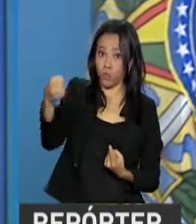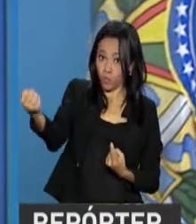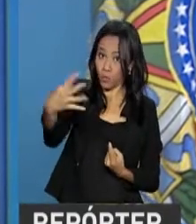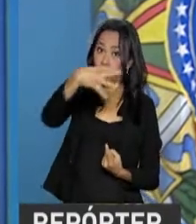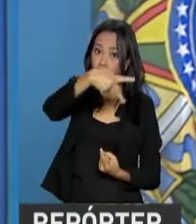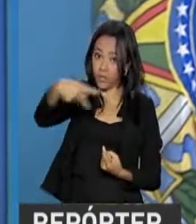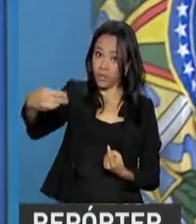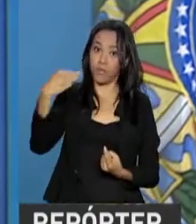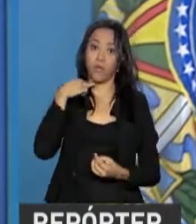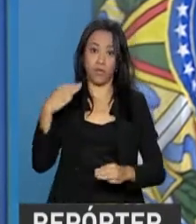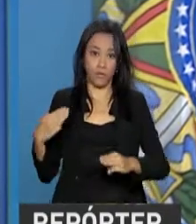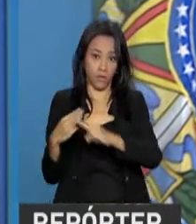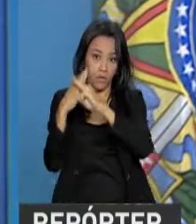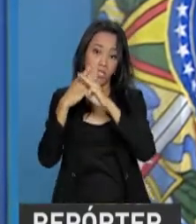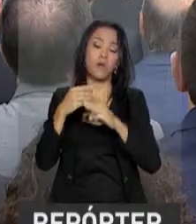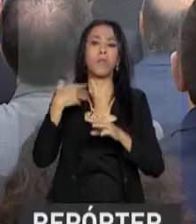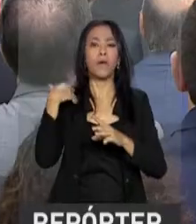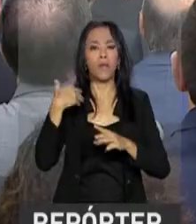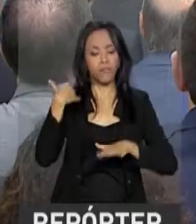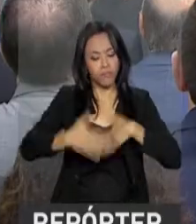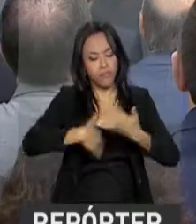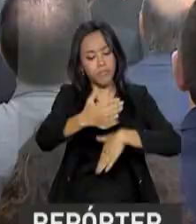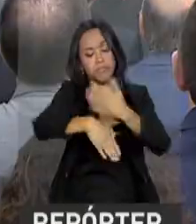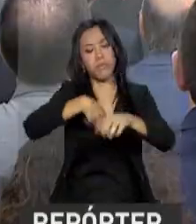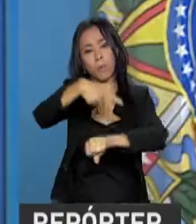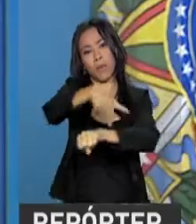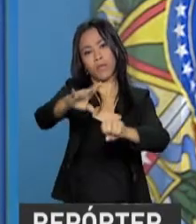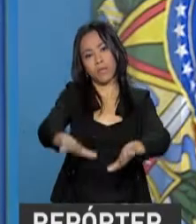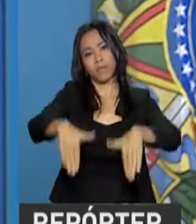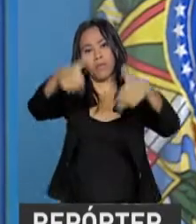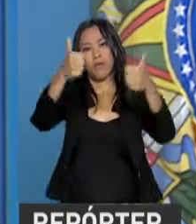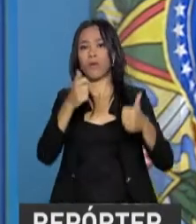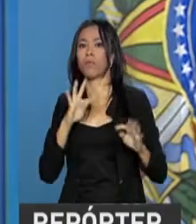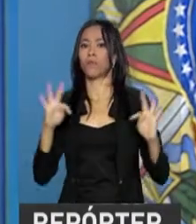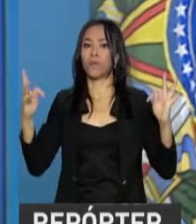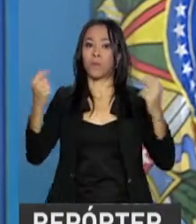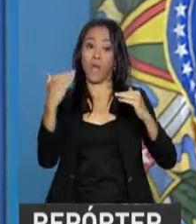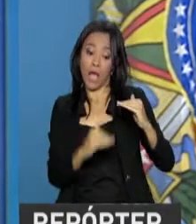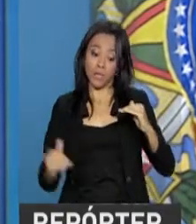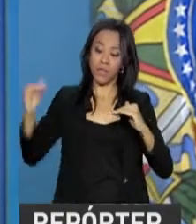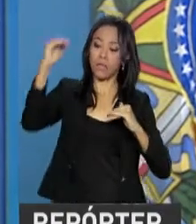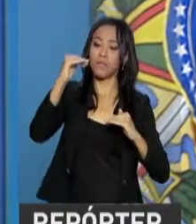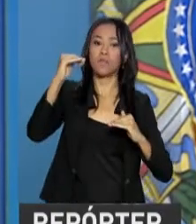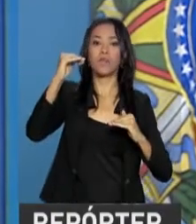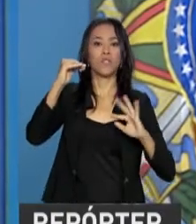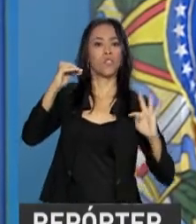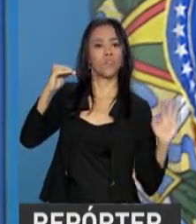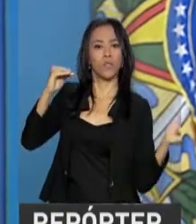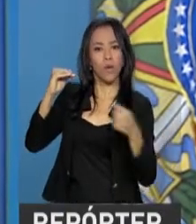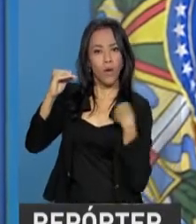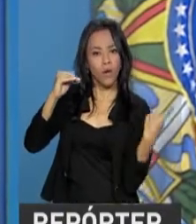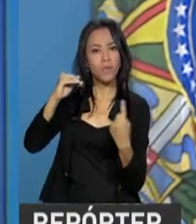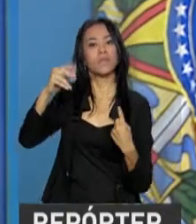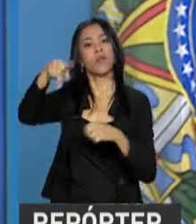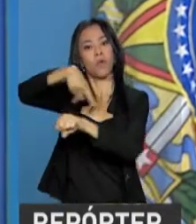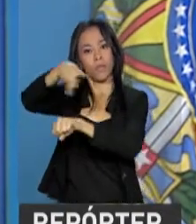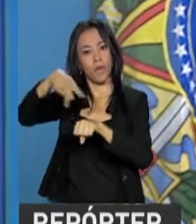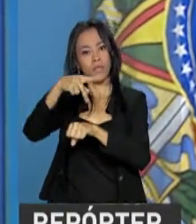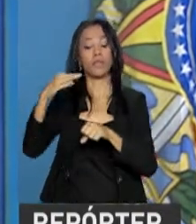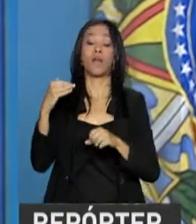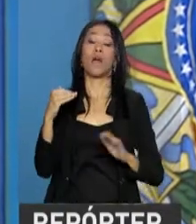para construir um país melhor para todos. Acima de todos nós está o país, acima de todos nós estão